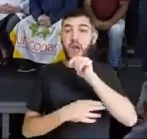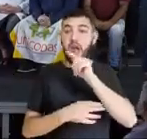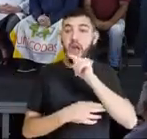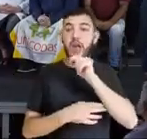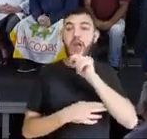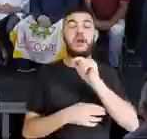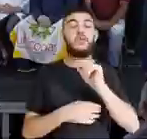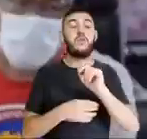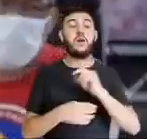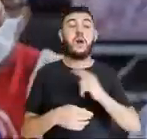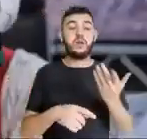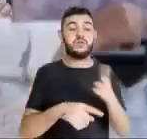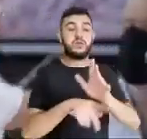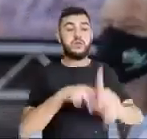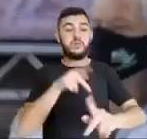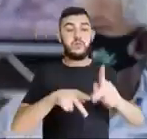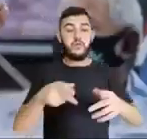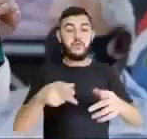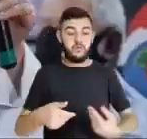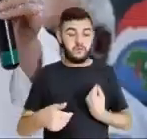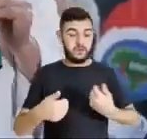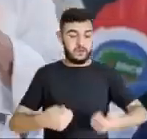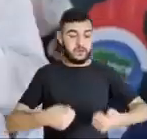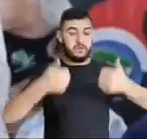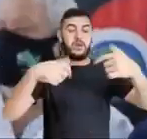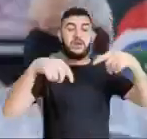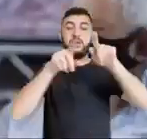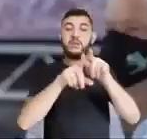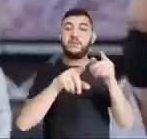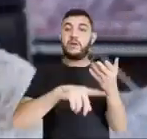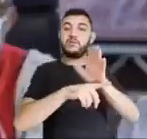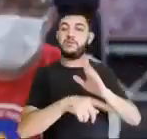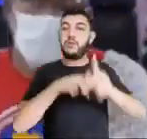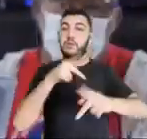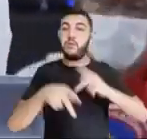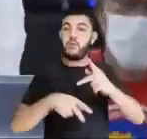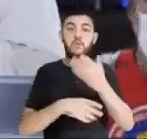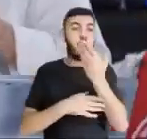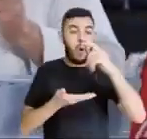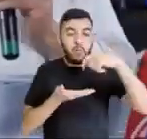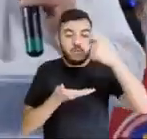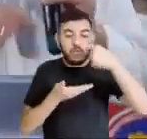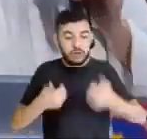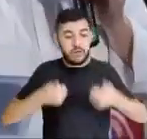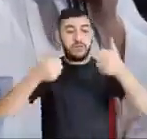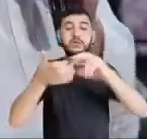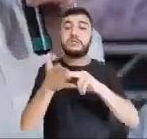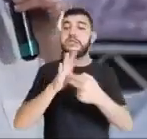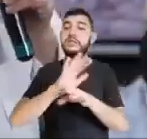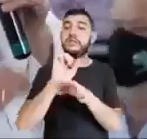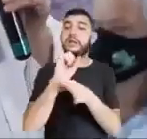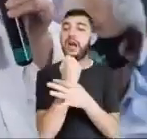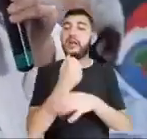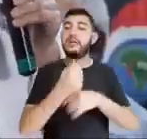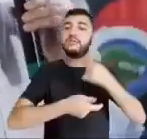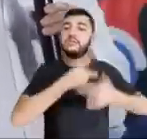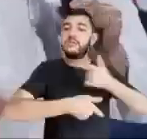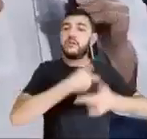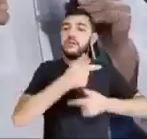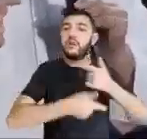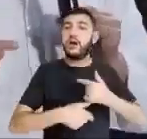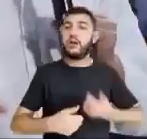povo, significa melhorar a refeição do povo, significa garantir emprego, significa melhorar o salário